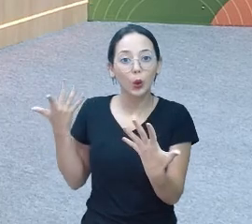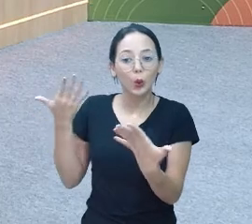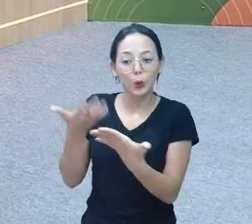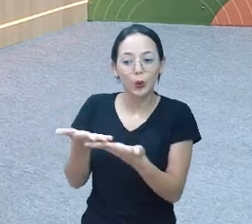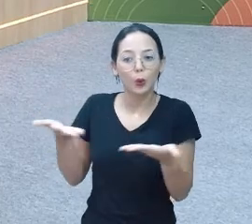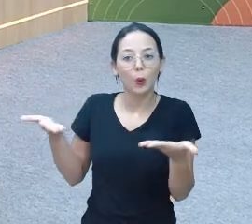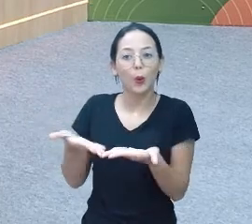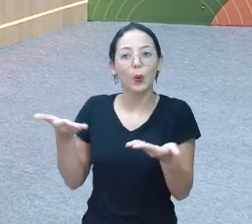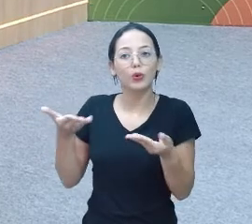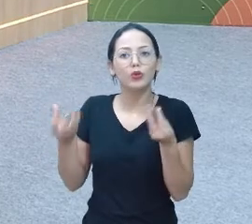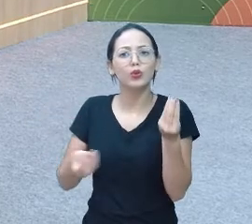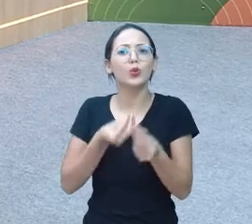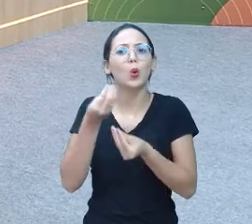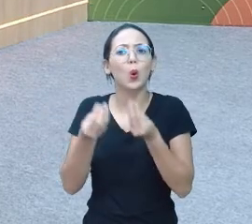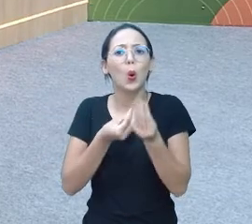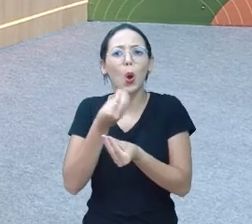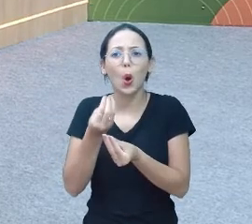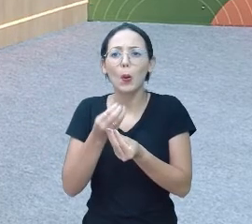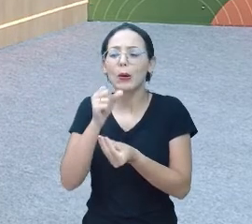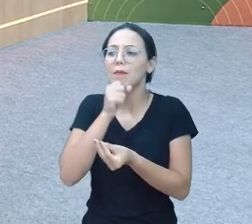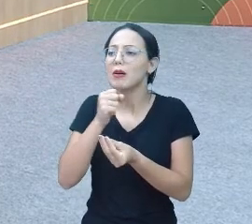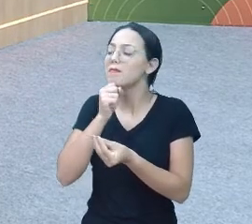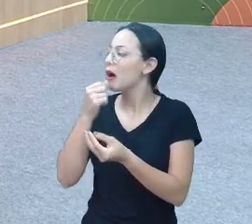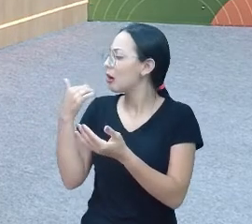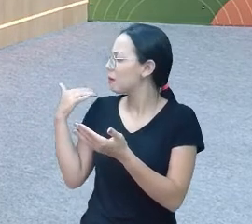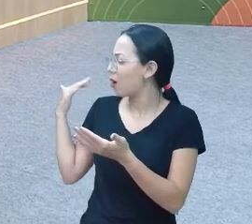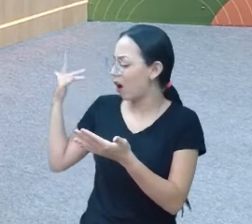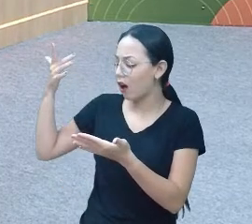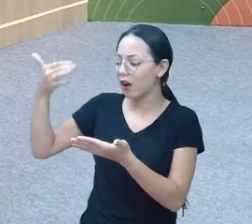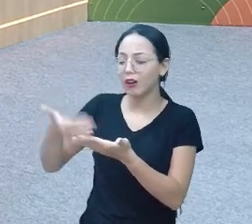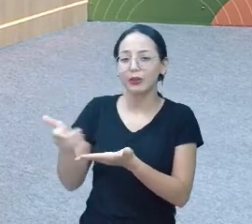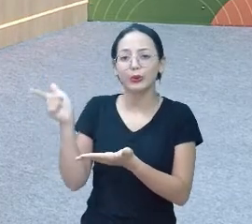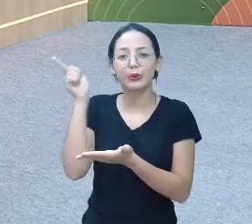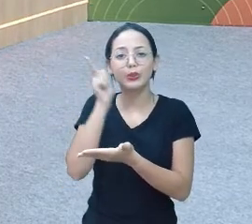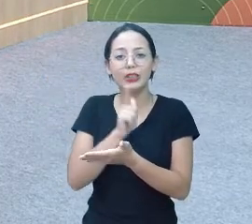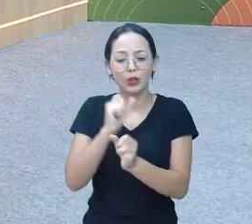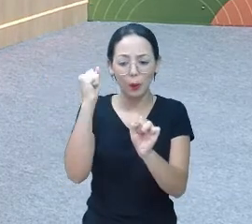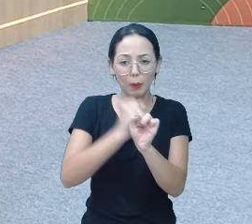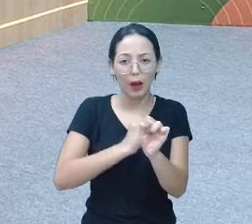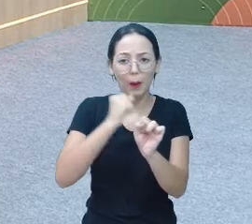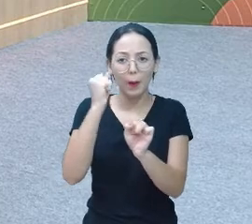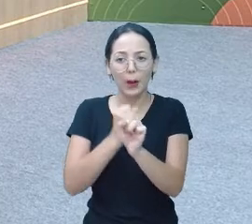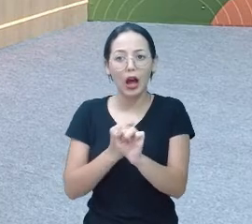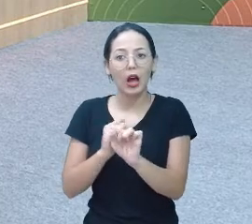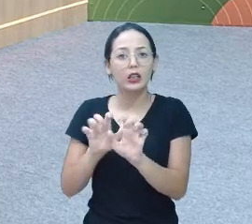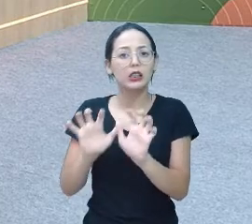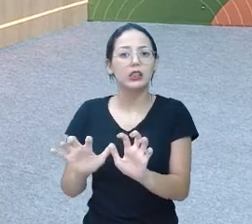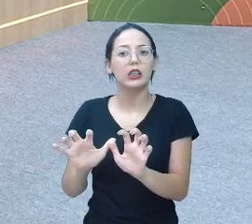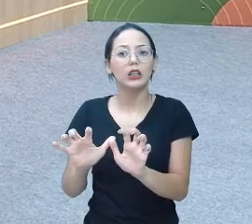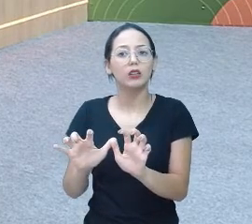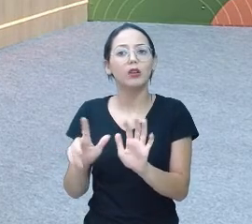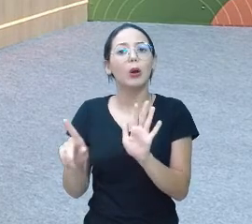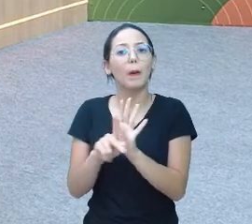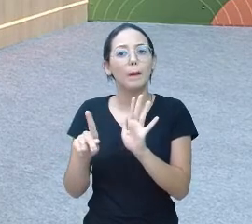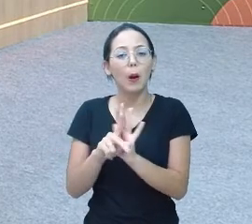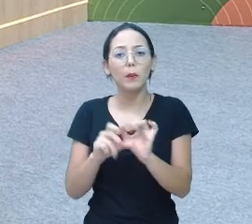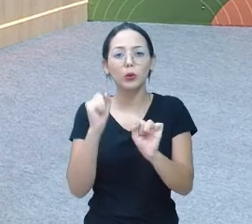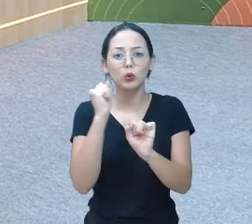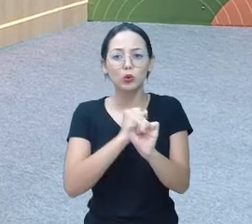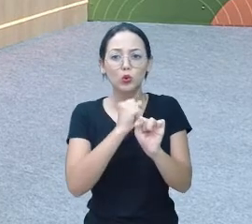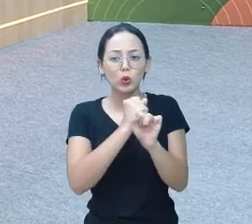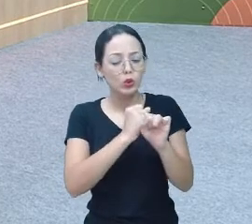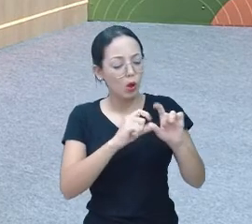né? Ou seja, como é que tanto tempo atrás conseguiu fazer construções desse tipo, de modo que essas